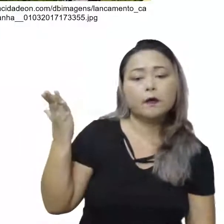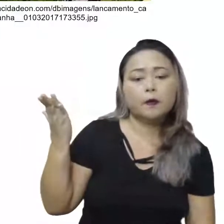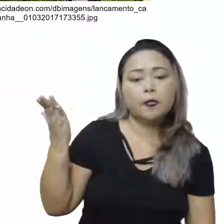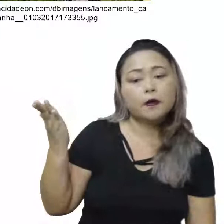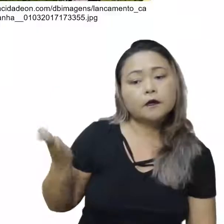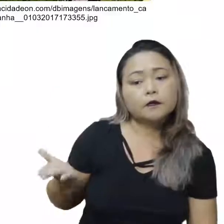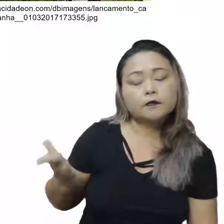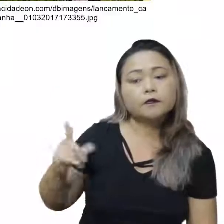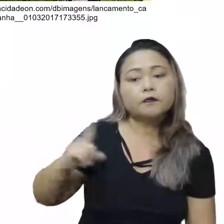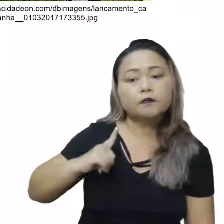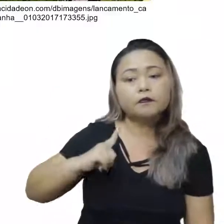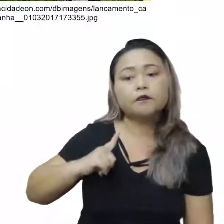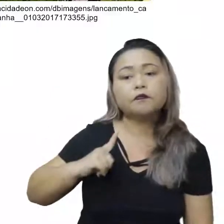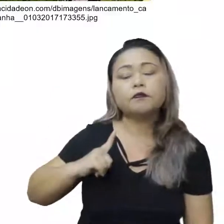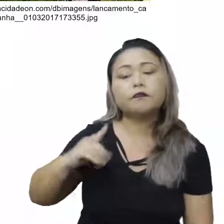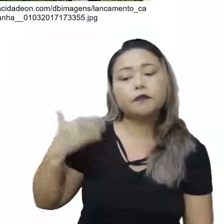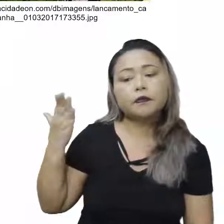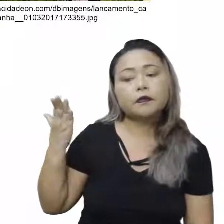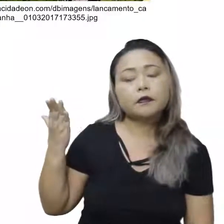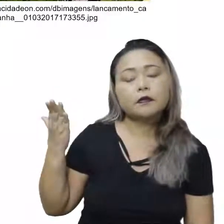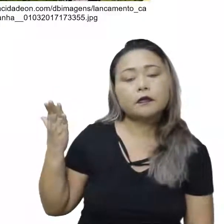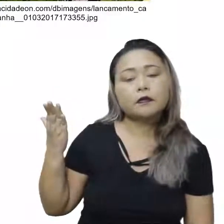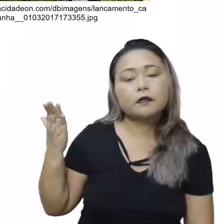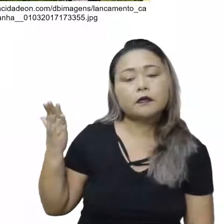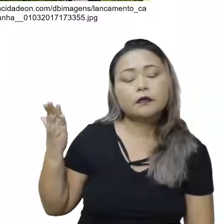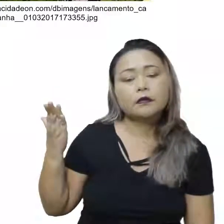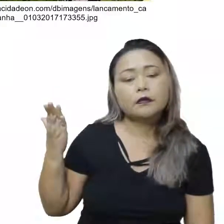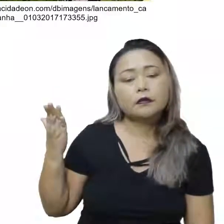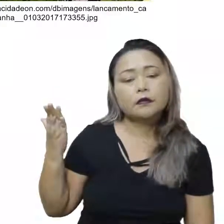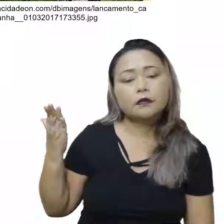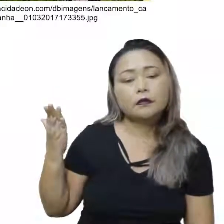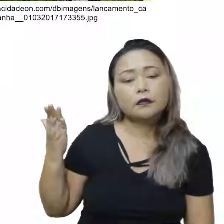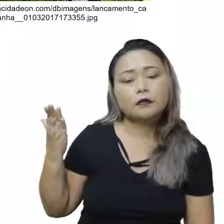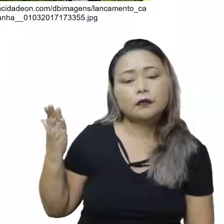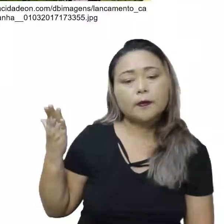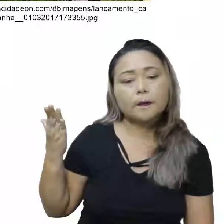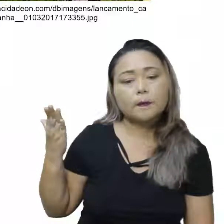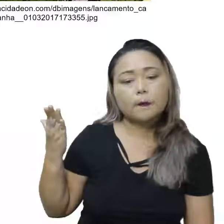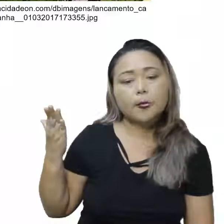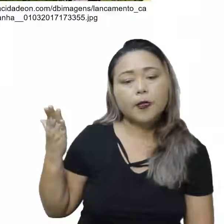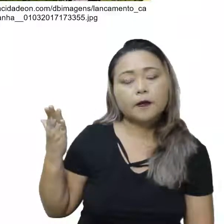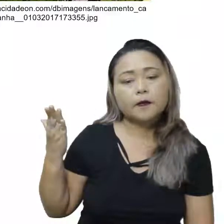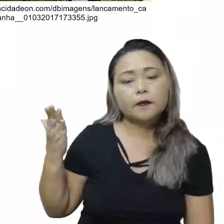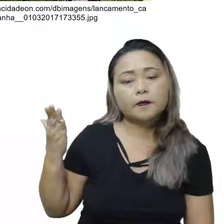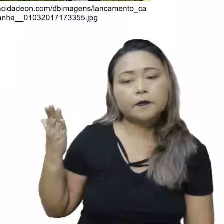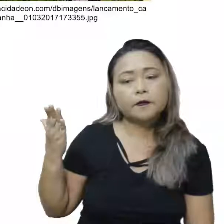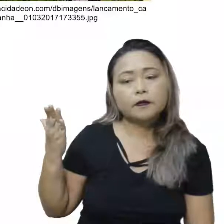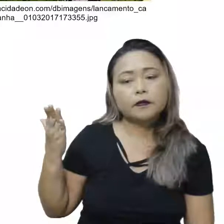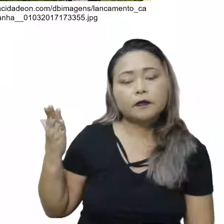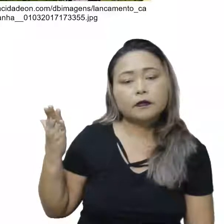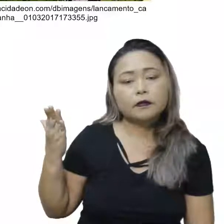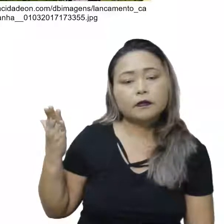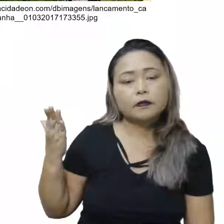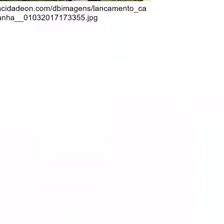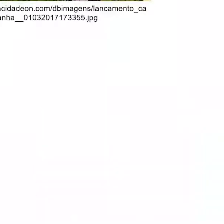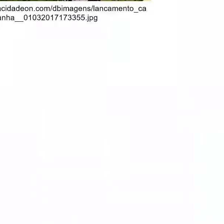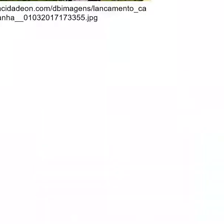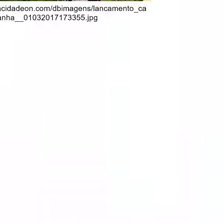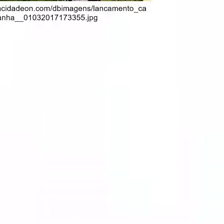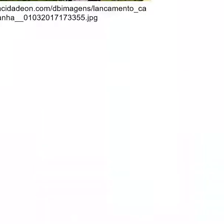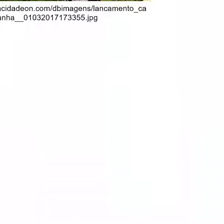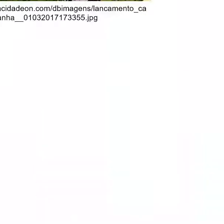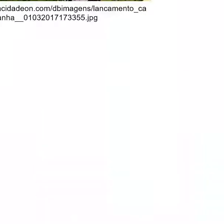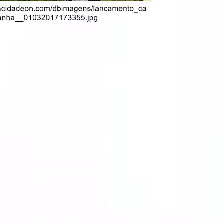Está aí, campanha da fraternidade dos biomas brasileiros de defesa da vida. Então, já tivemos até campanha da